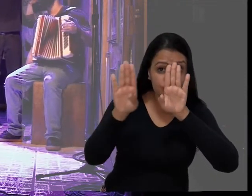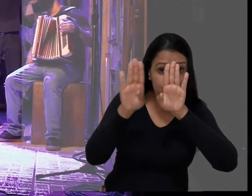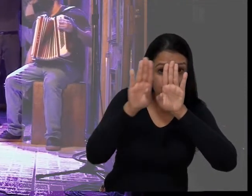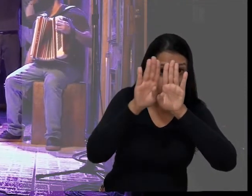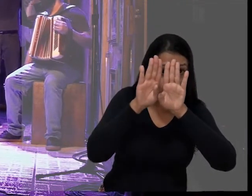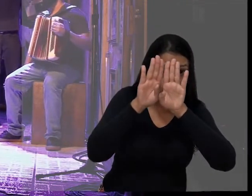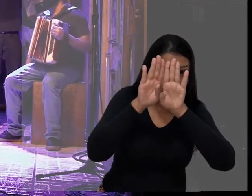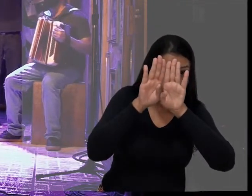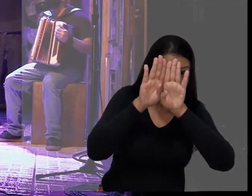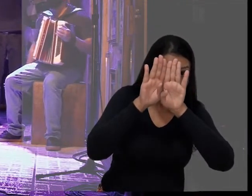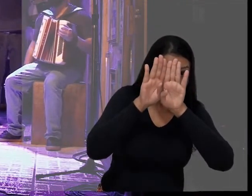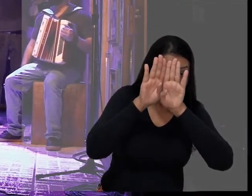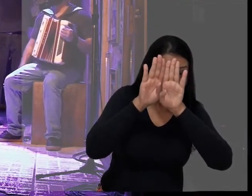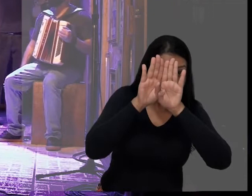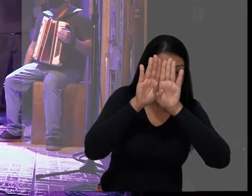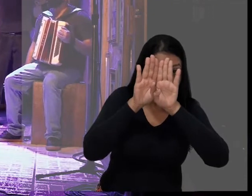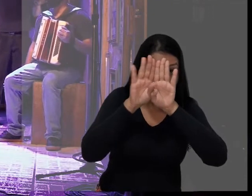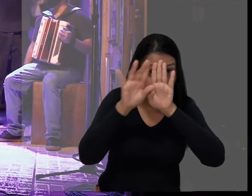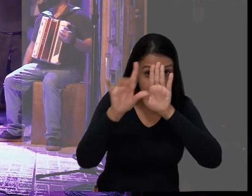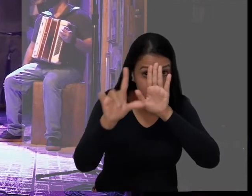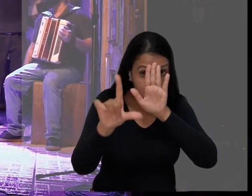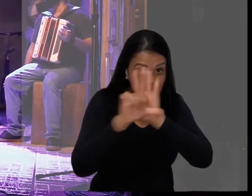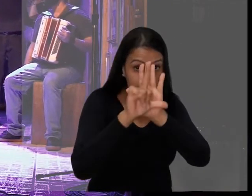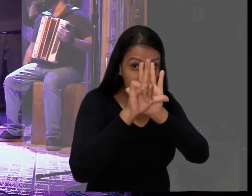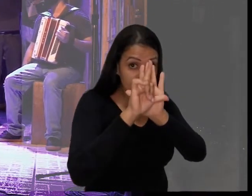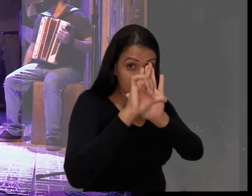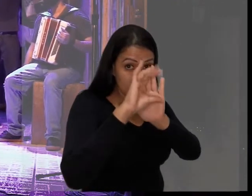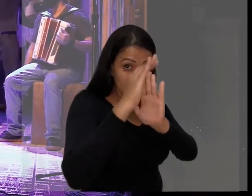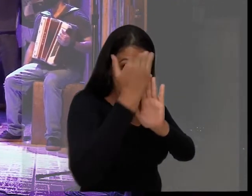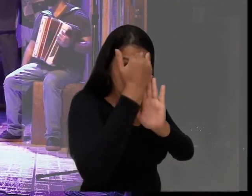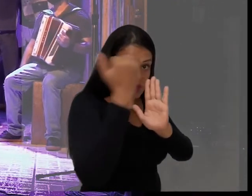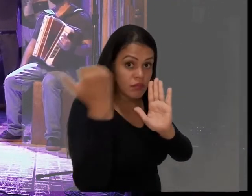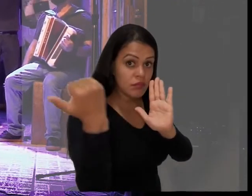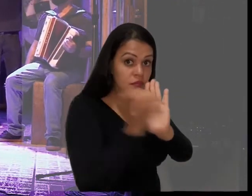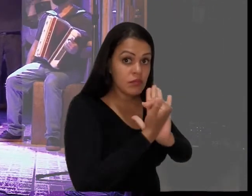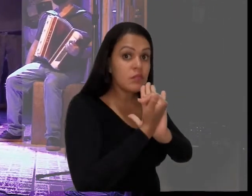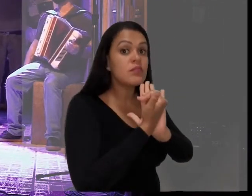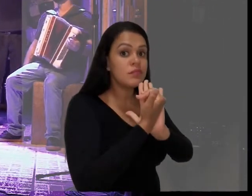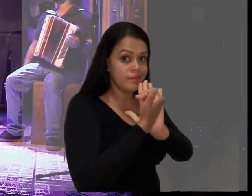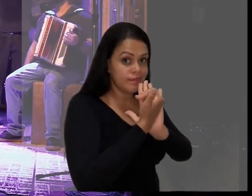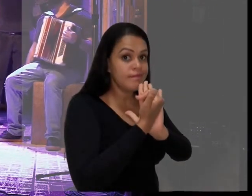Acate o decreto. Uma sensação.